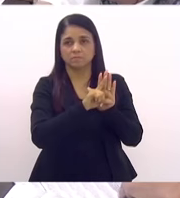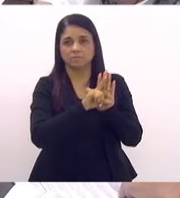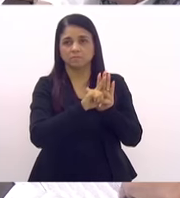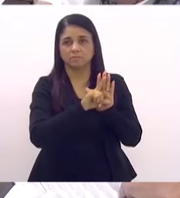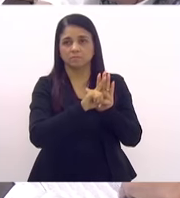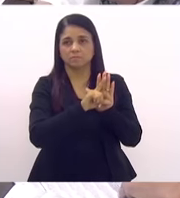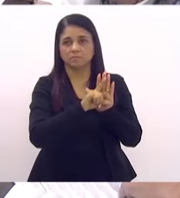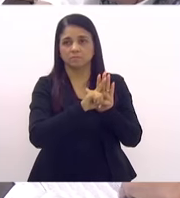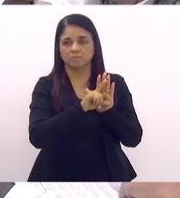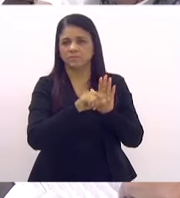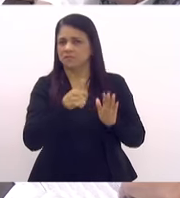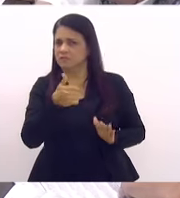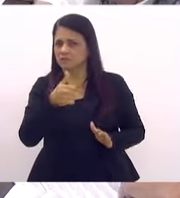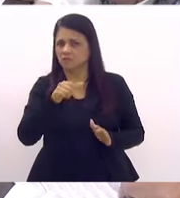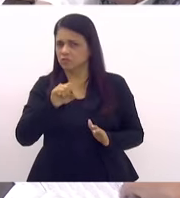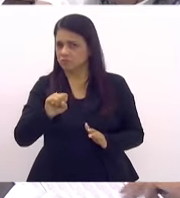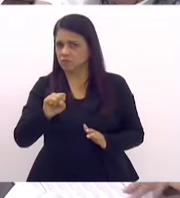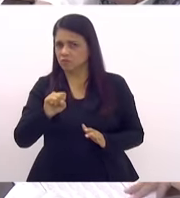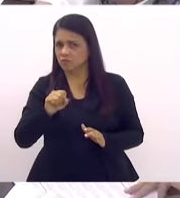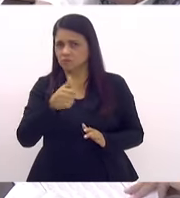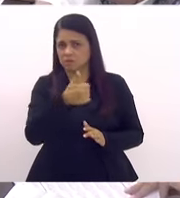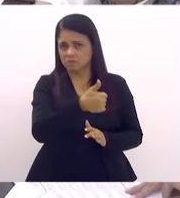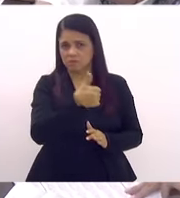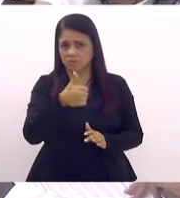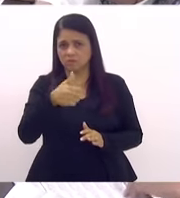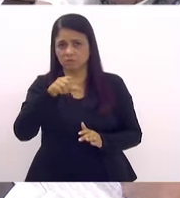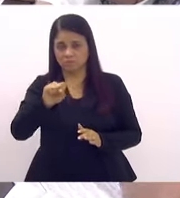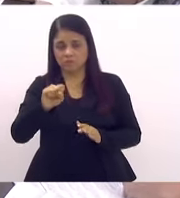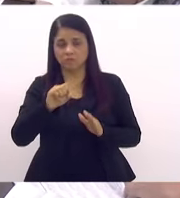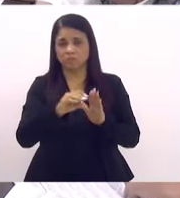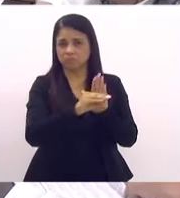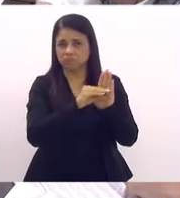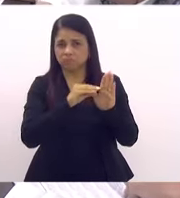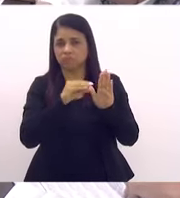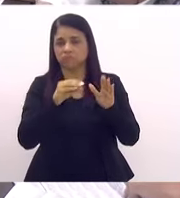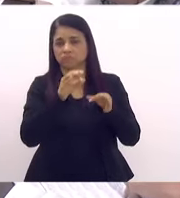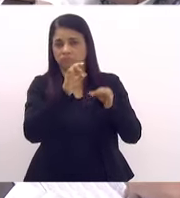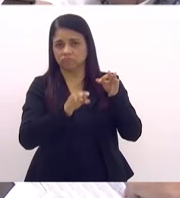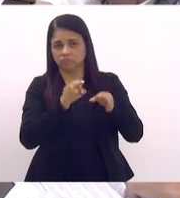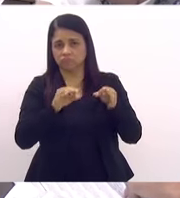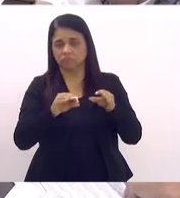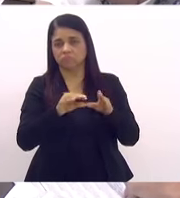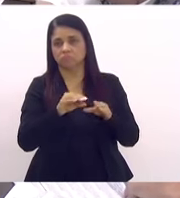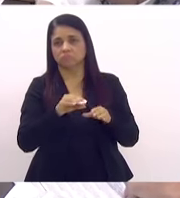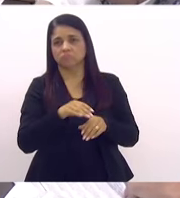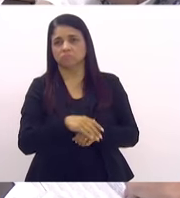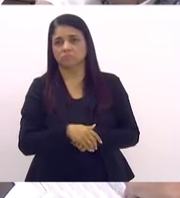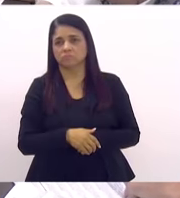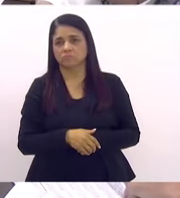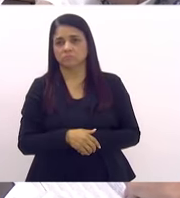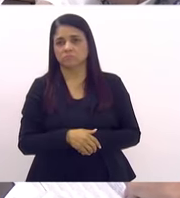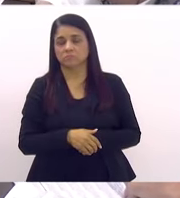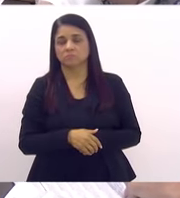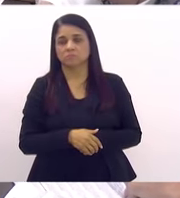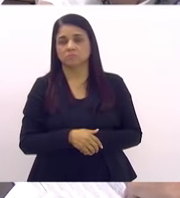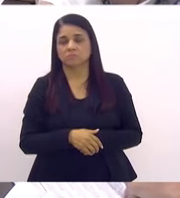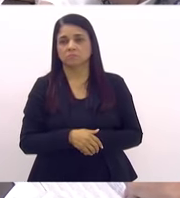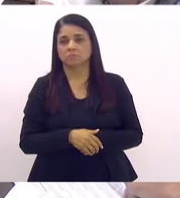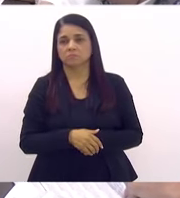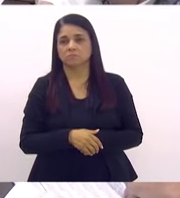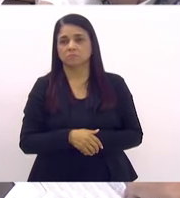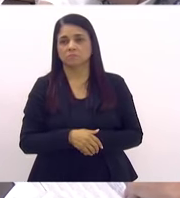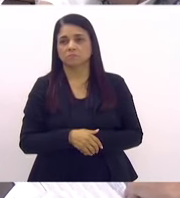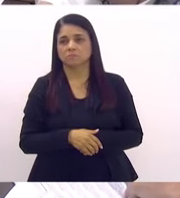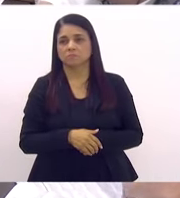118. 118 eu coloquei, juridicidade com emenda. Espera aí, 118. 18